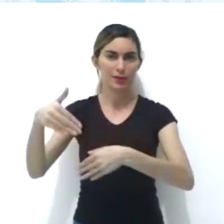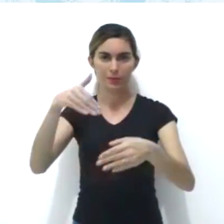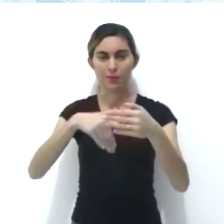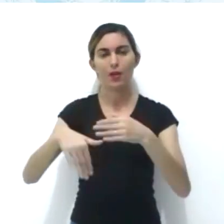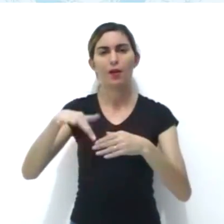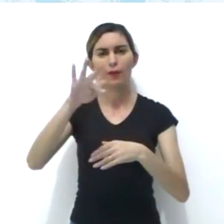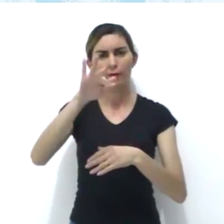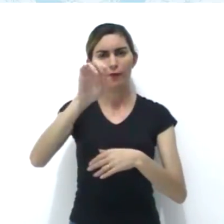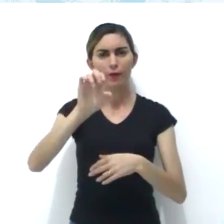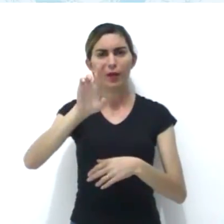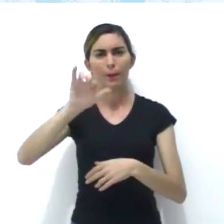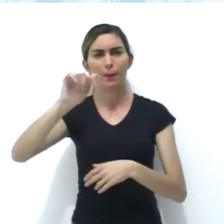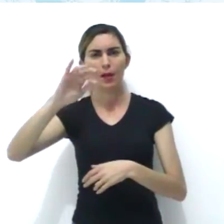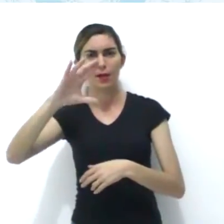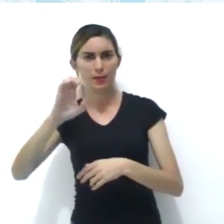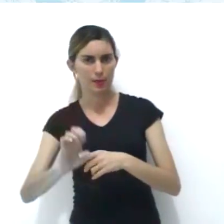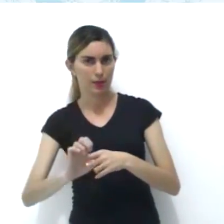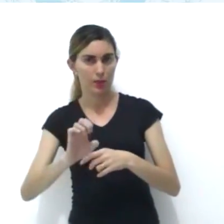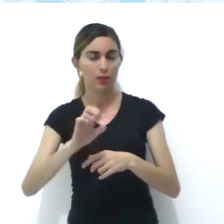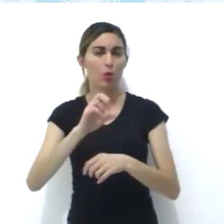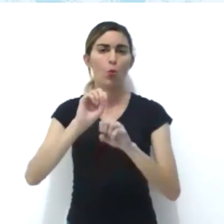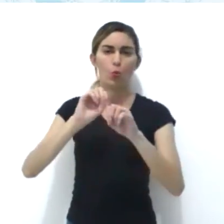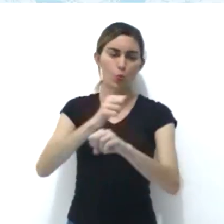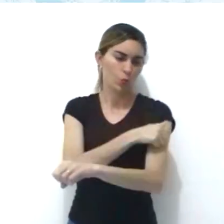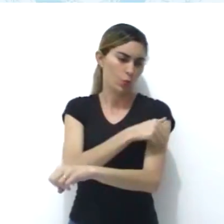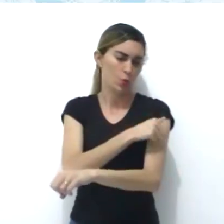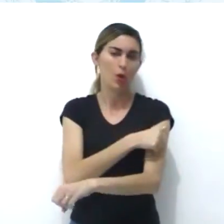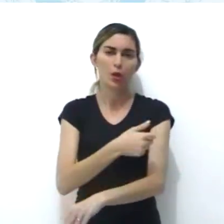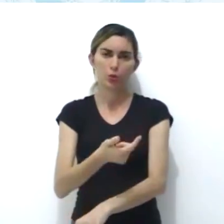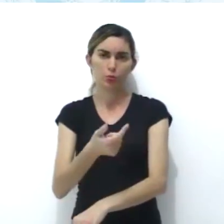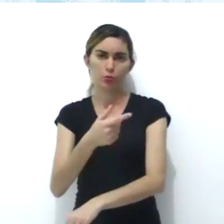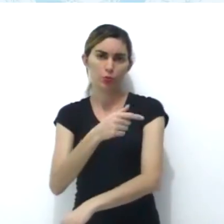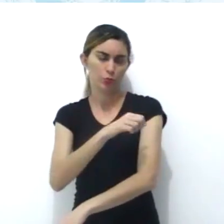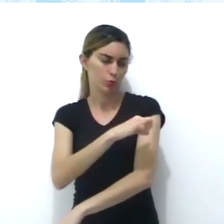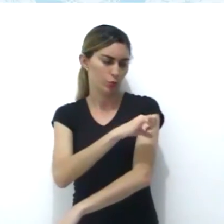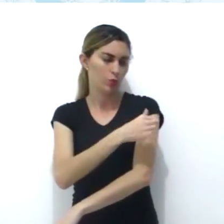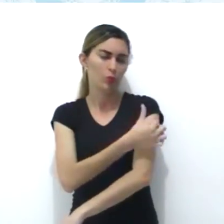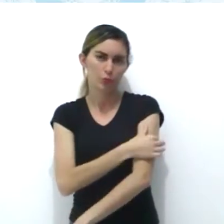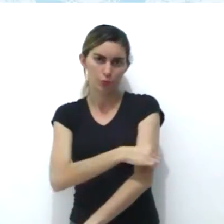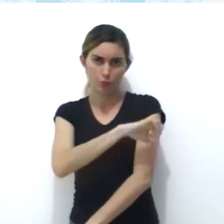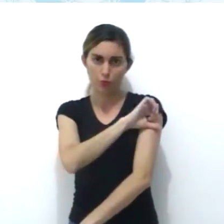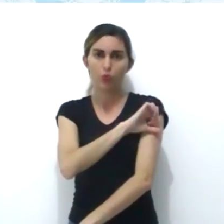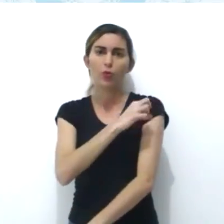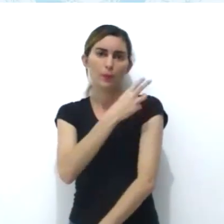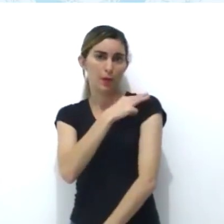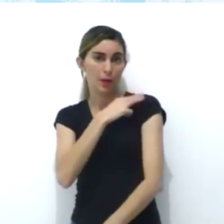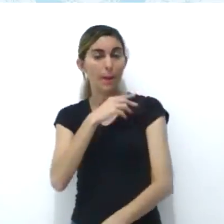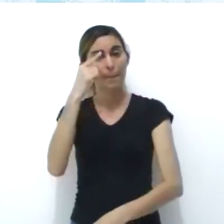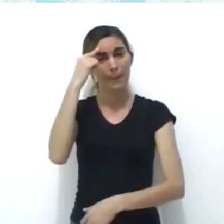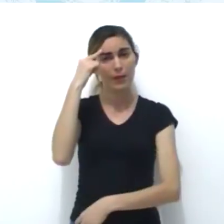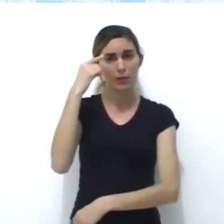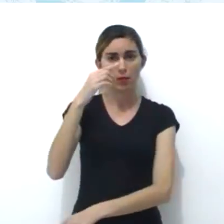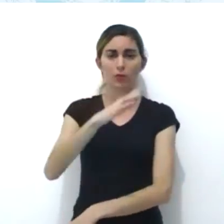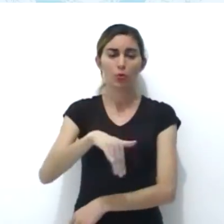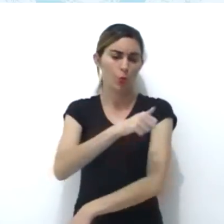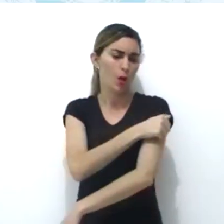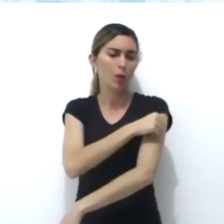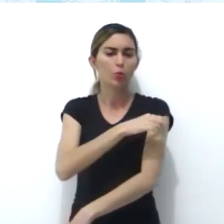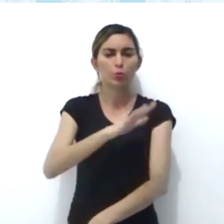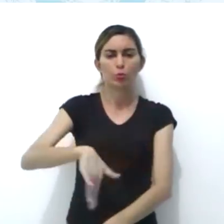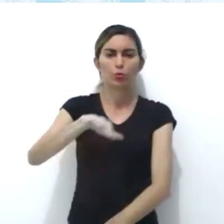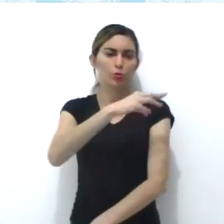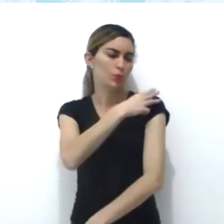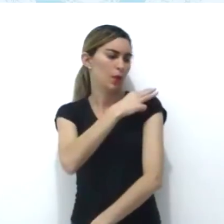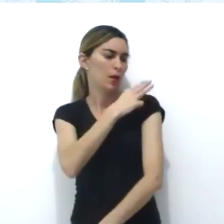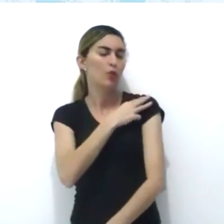da FEBRACE, para os alunos lá do fundamental e do médio. Só que a FEBRACE, ela foi pensada para alunos do ensino